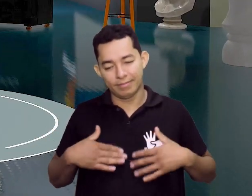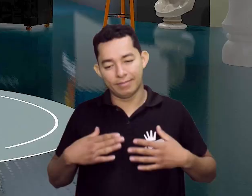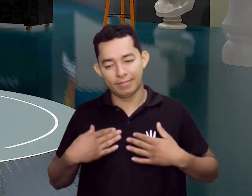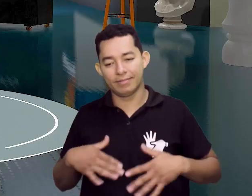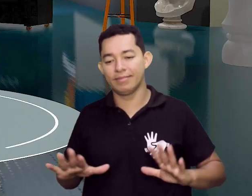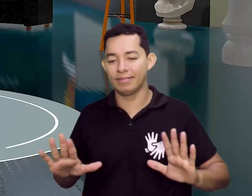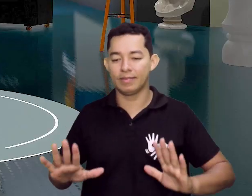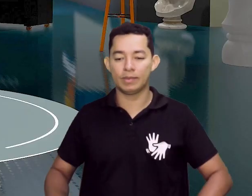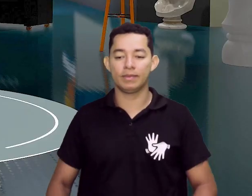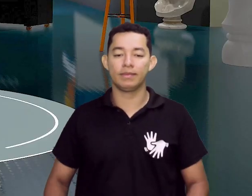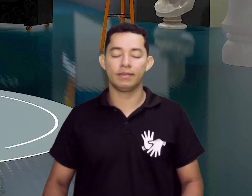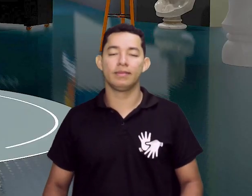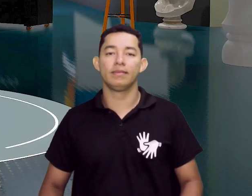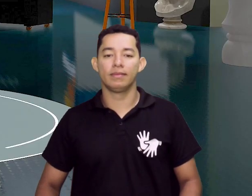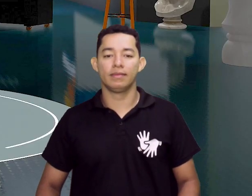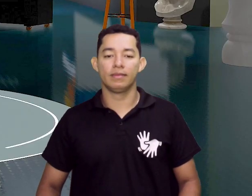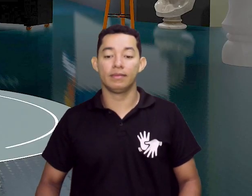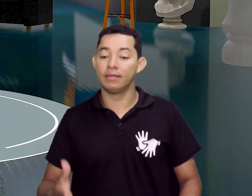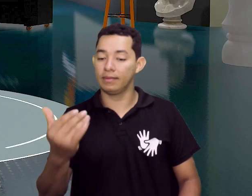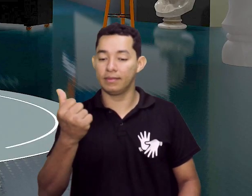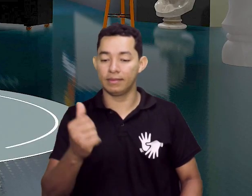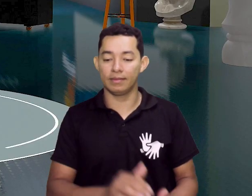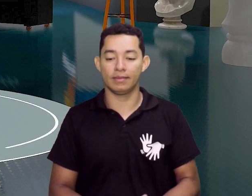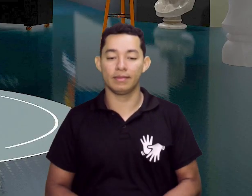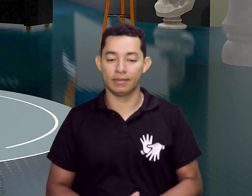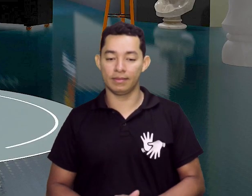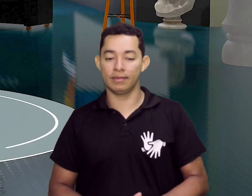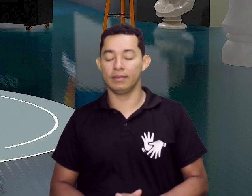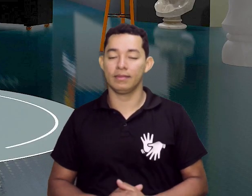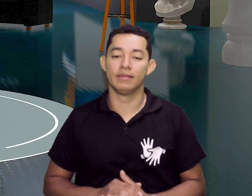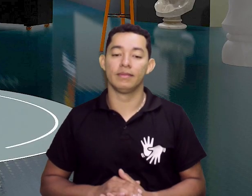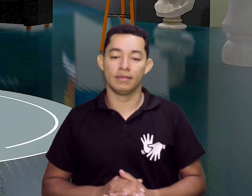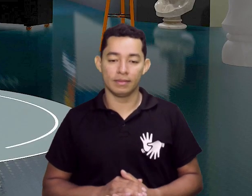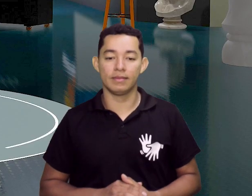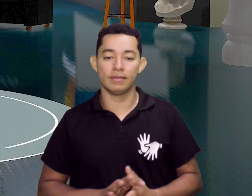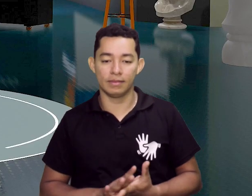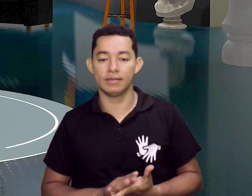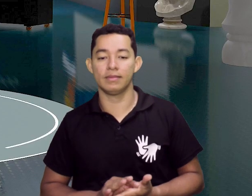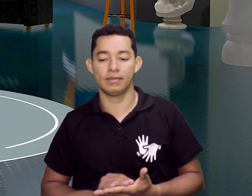energizado assim, né? Então, vamos lá.